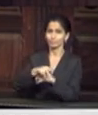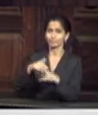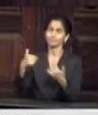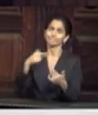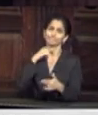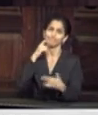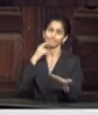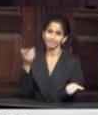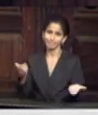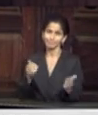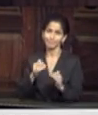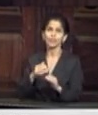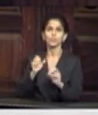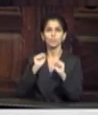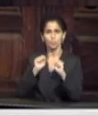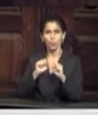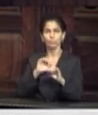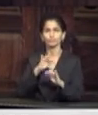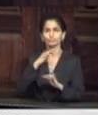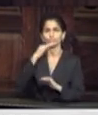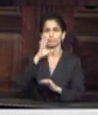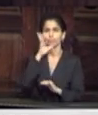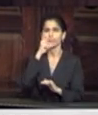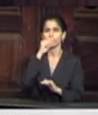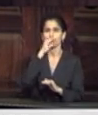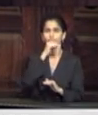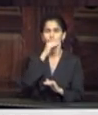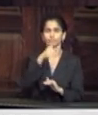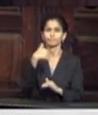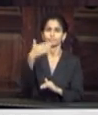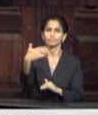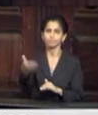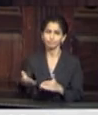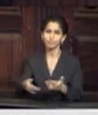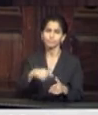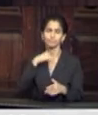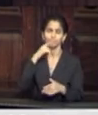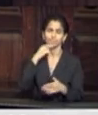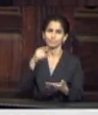o risco de ser adiado novamente com os riscos que pairam sobre o